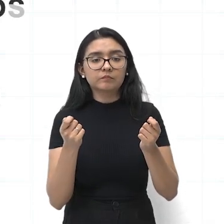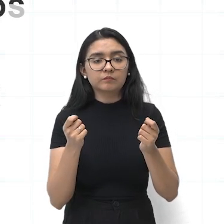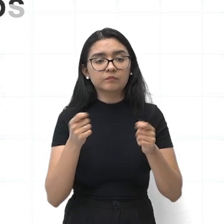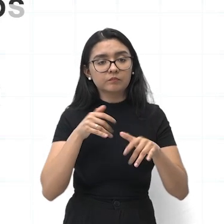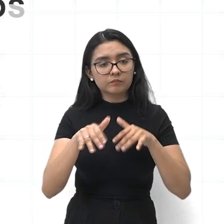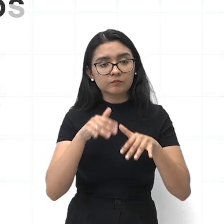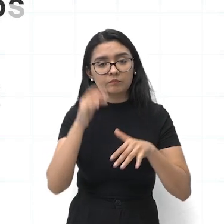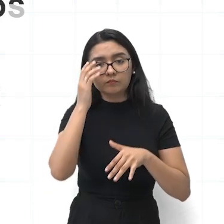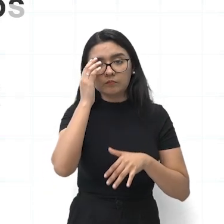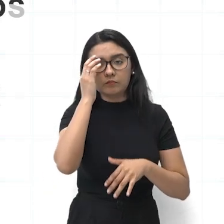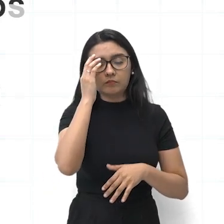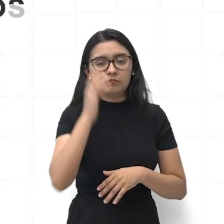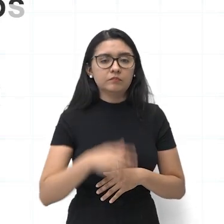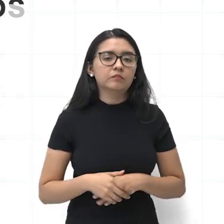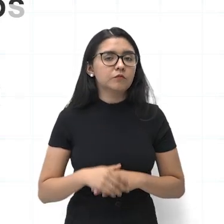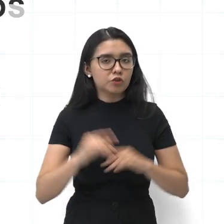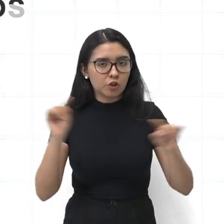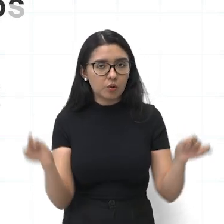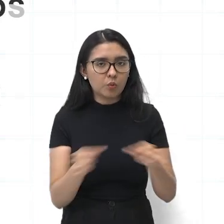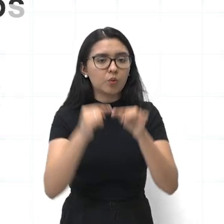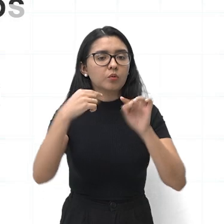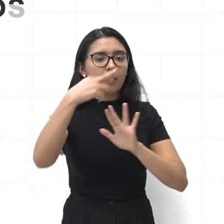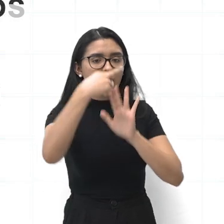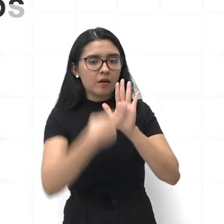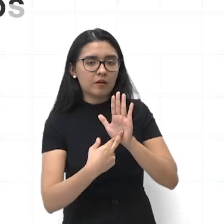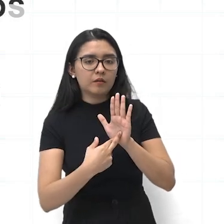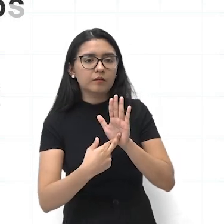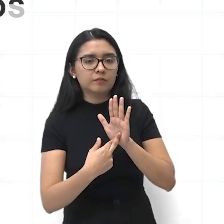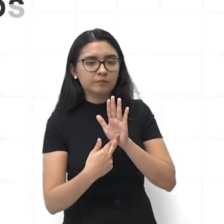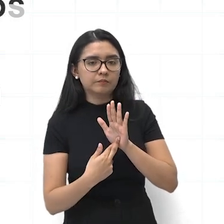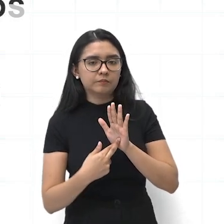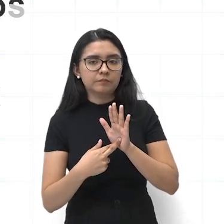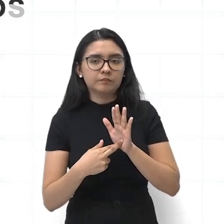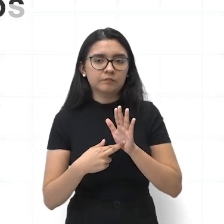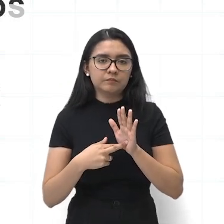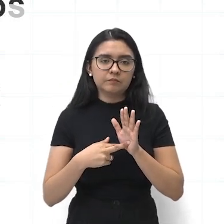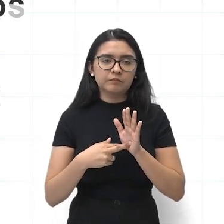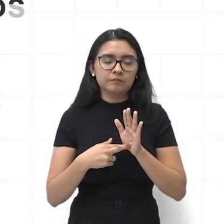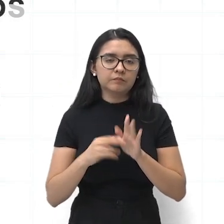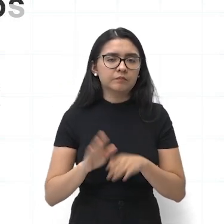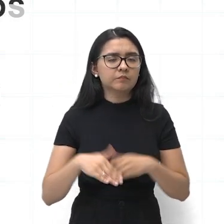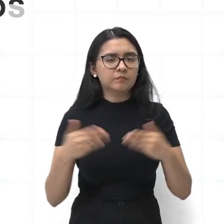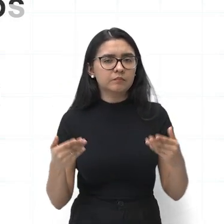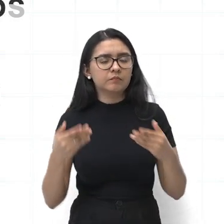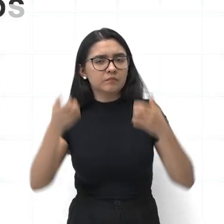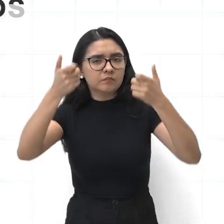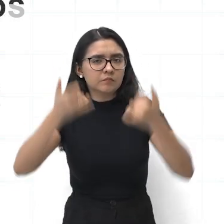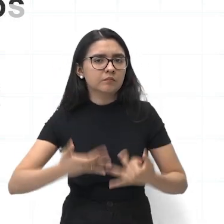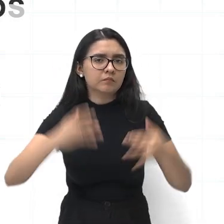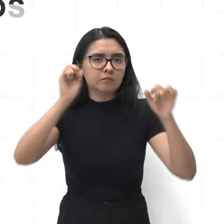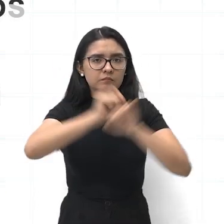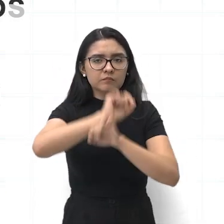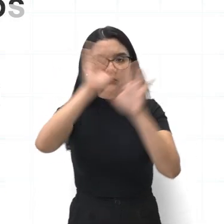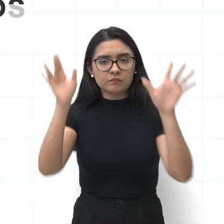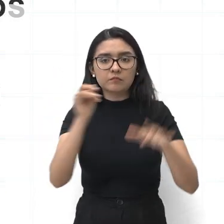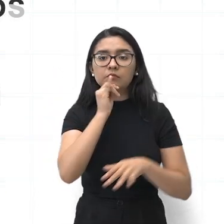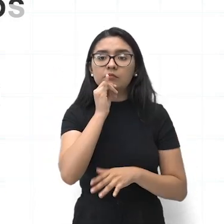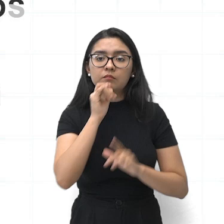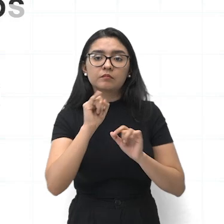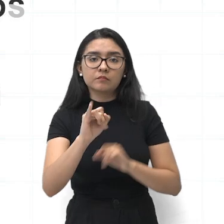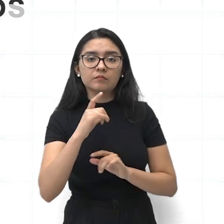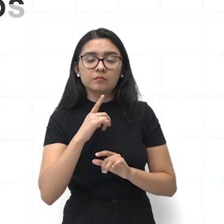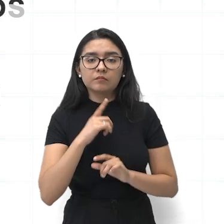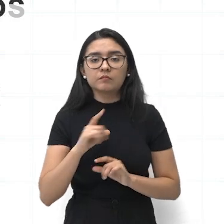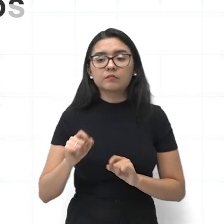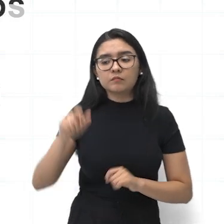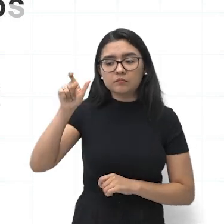aplicados dentro da regulamentação, ok? Isso, para a gente deixar mais claro, né? Quando o lutador